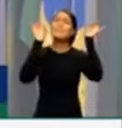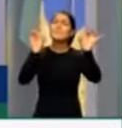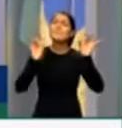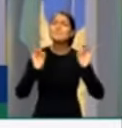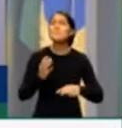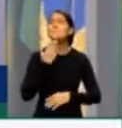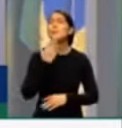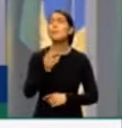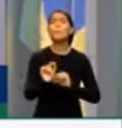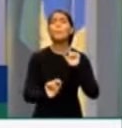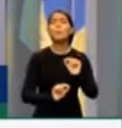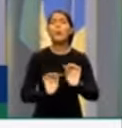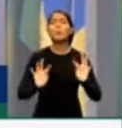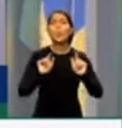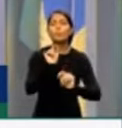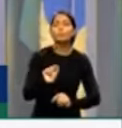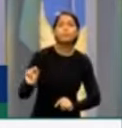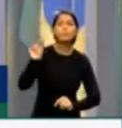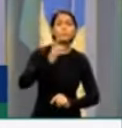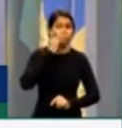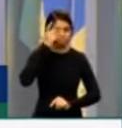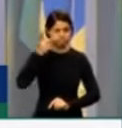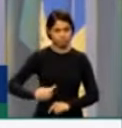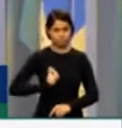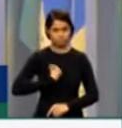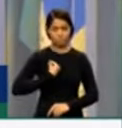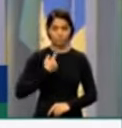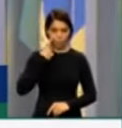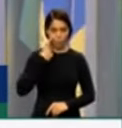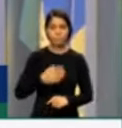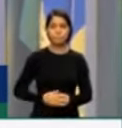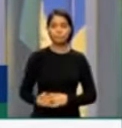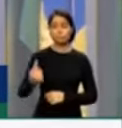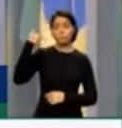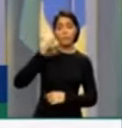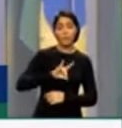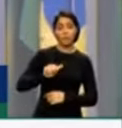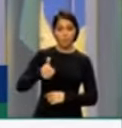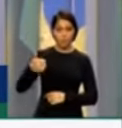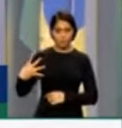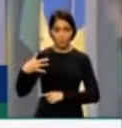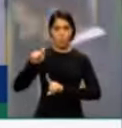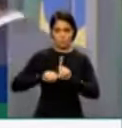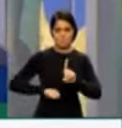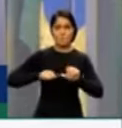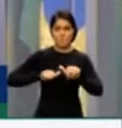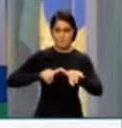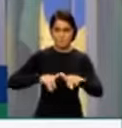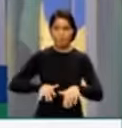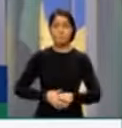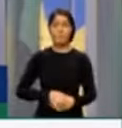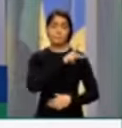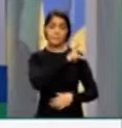todos os parlamentares dessa casa no último dia 14 o presidente Jair bolsonaro publicou no Diário